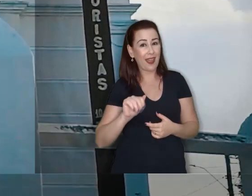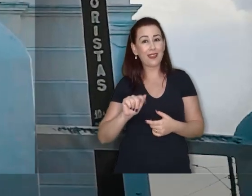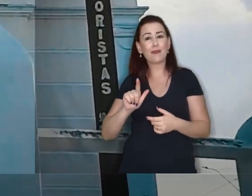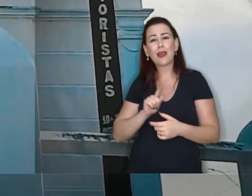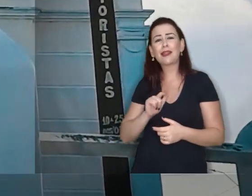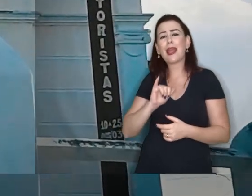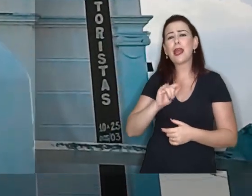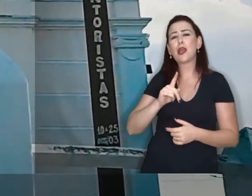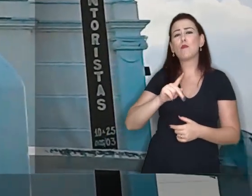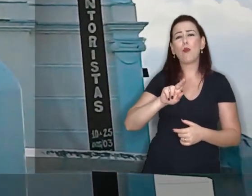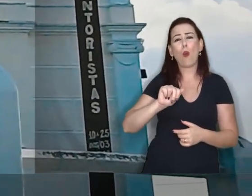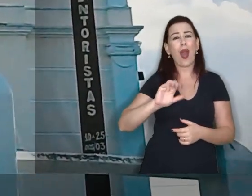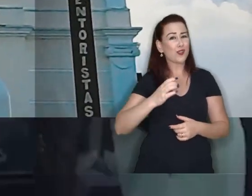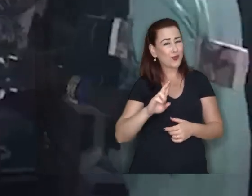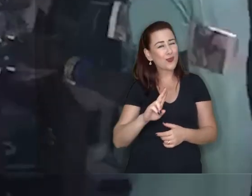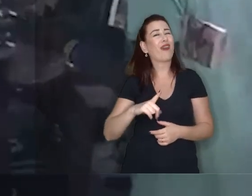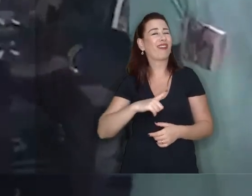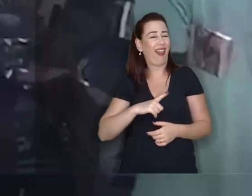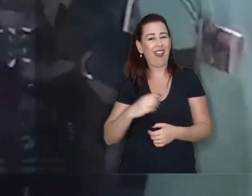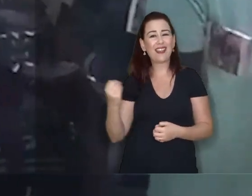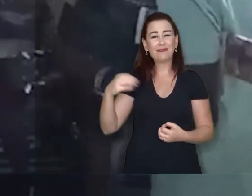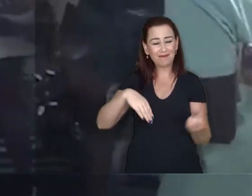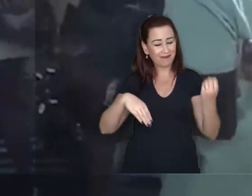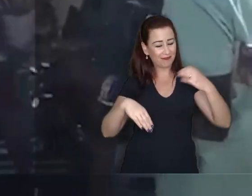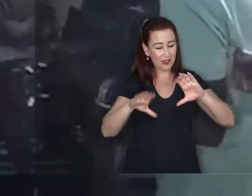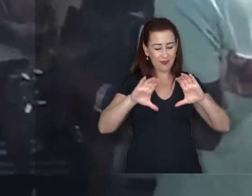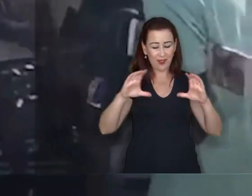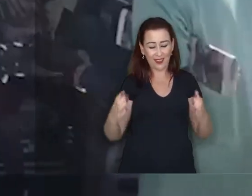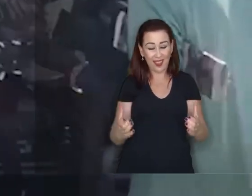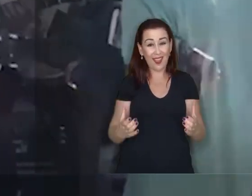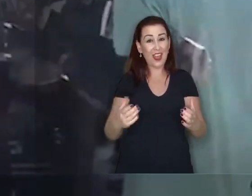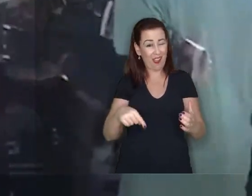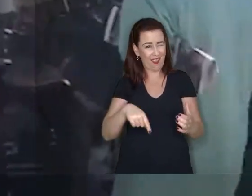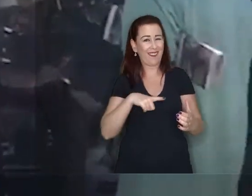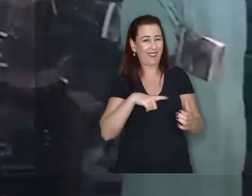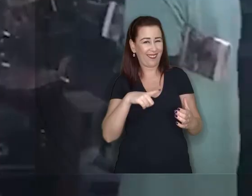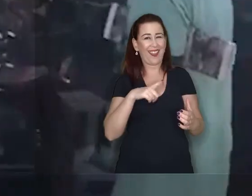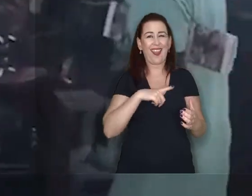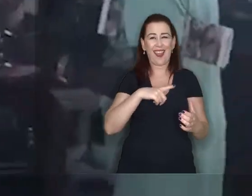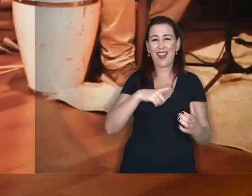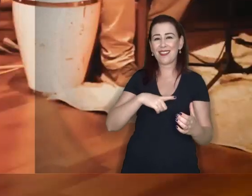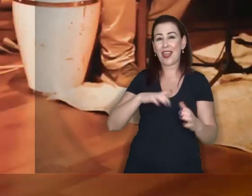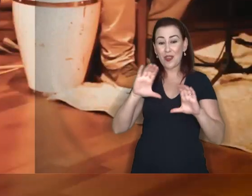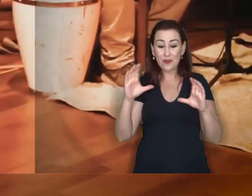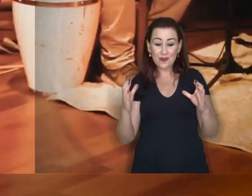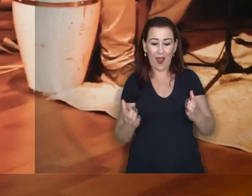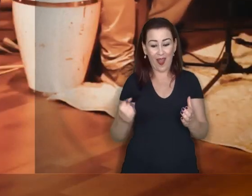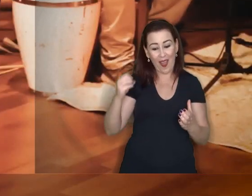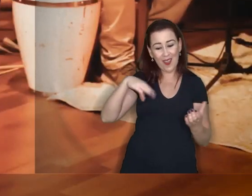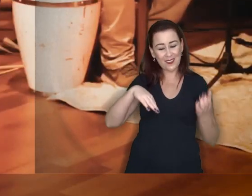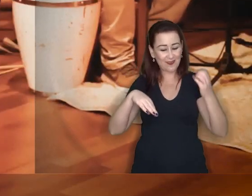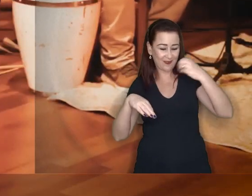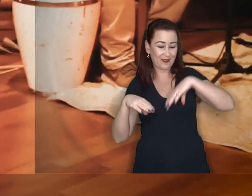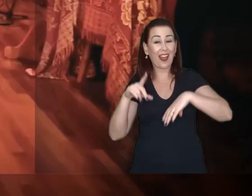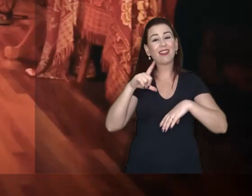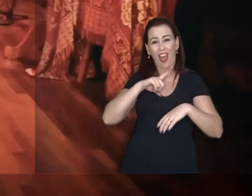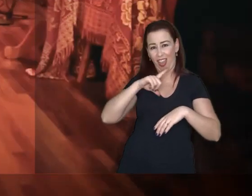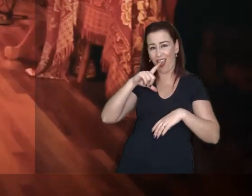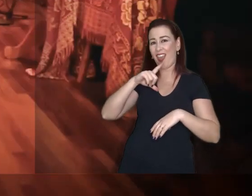bom fim de feira e Ipuaçu. E no balaio tem. E no balaio tem. E no balaio